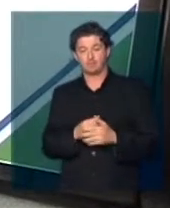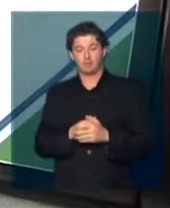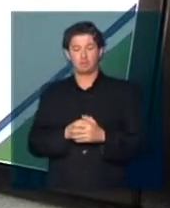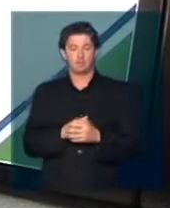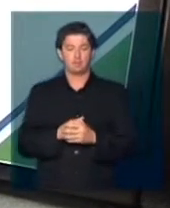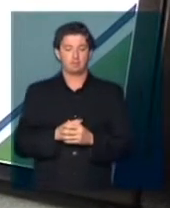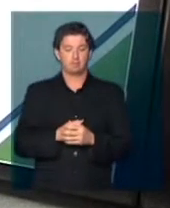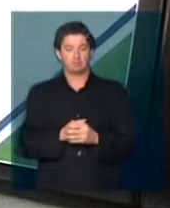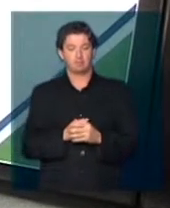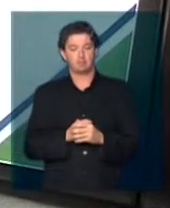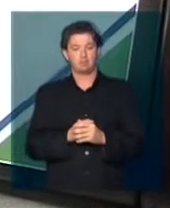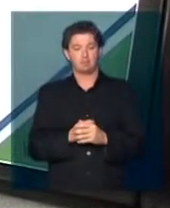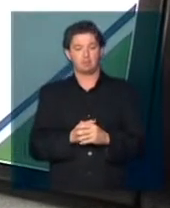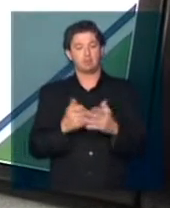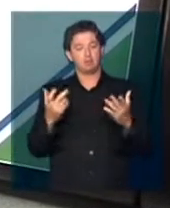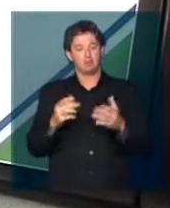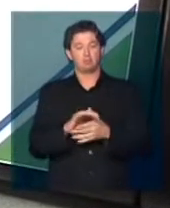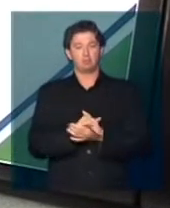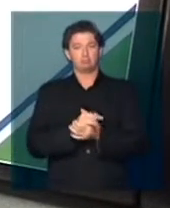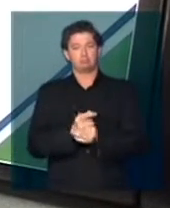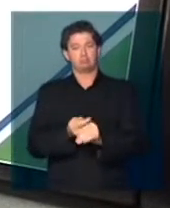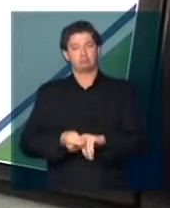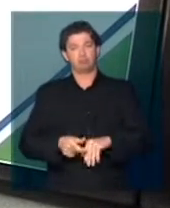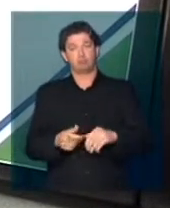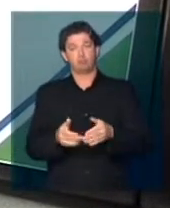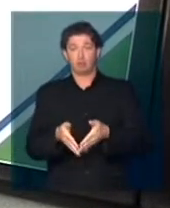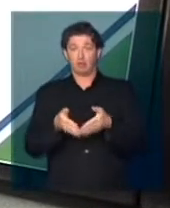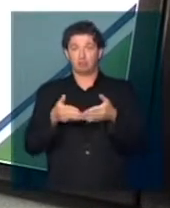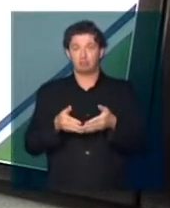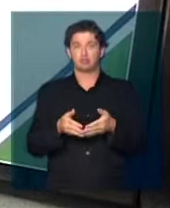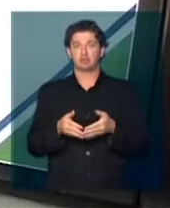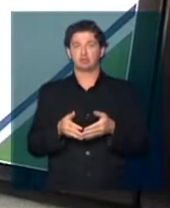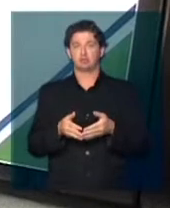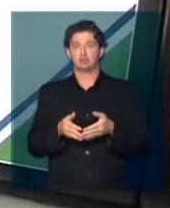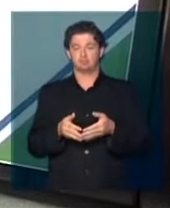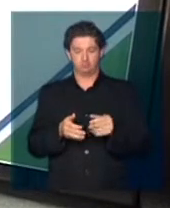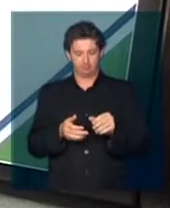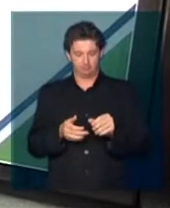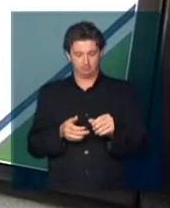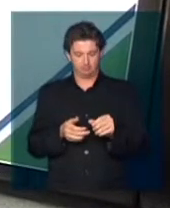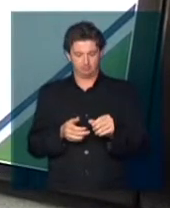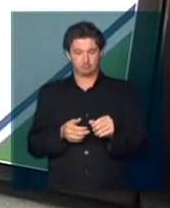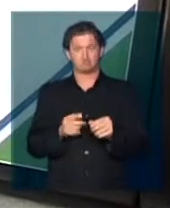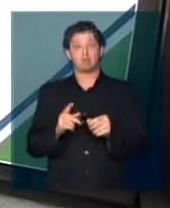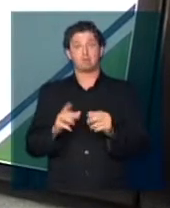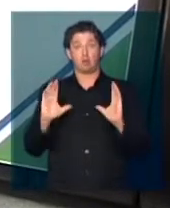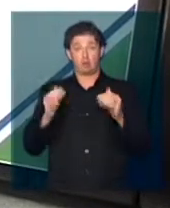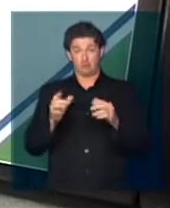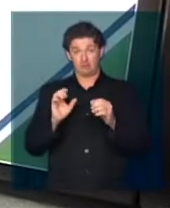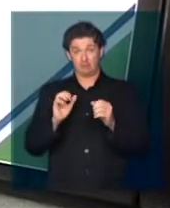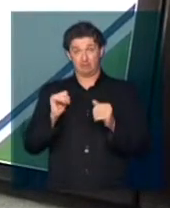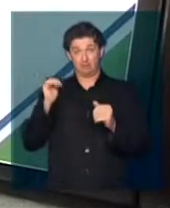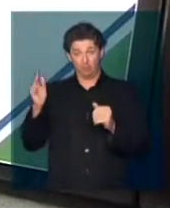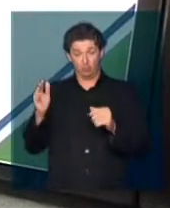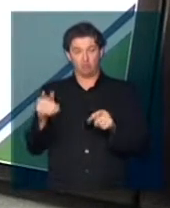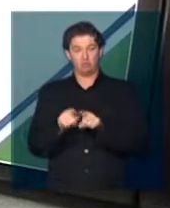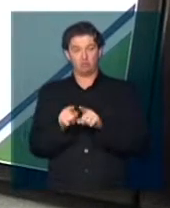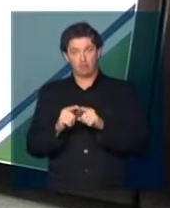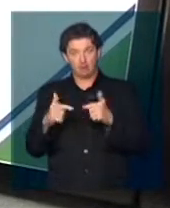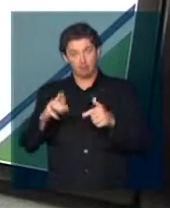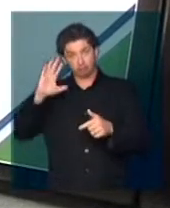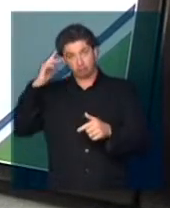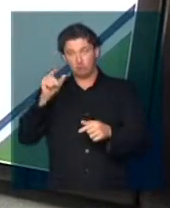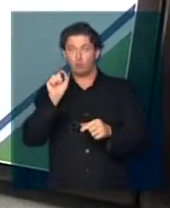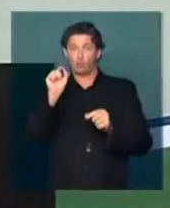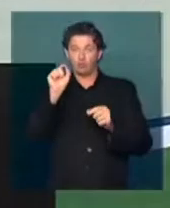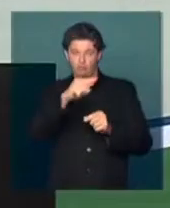ser feita. Então, presidente Eduardo Cunha, o apelo que se faça aqui também, que além dessa comissão externa, já foi uma atitude que Vossa